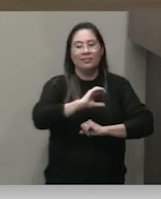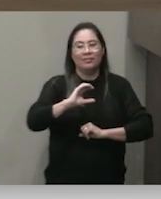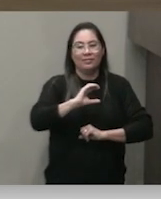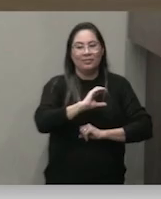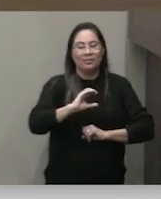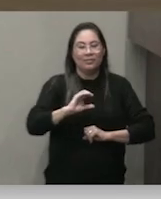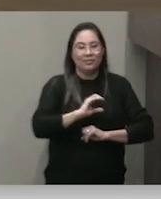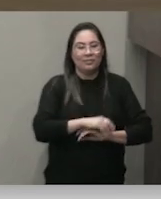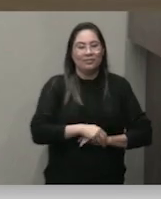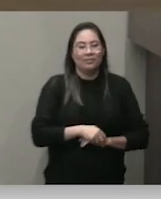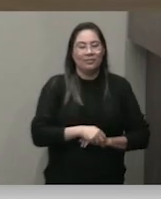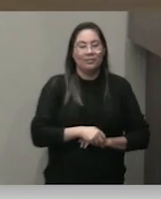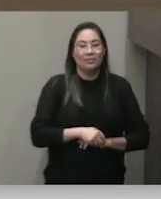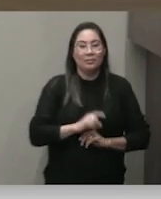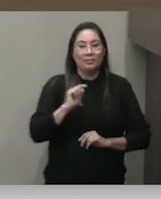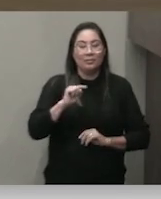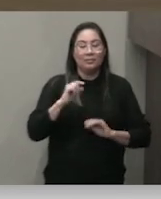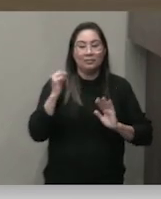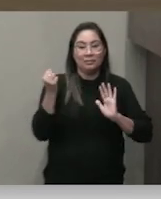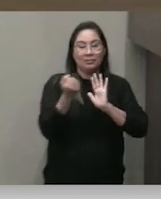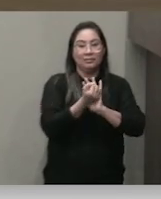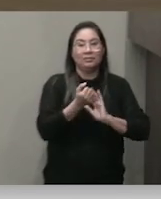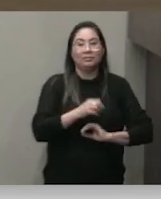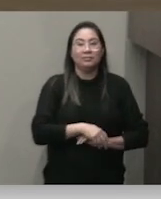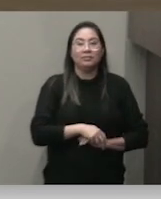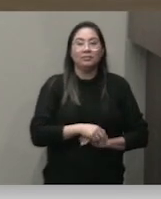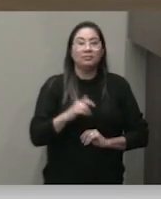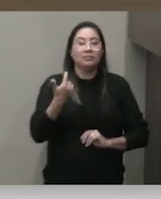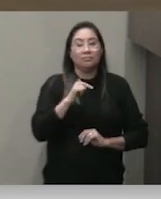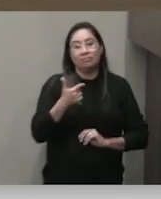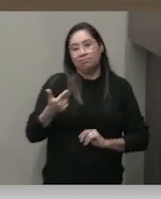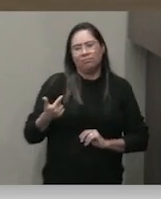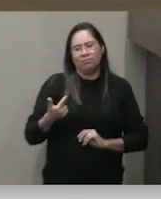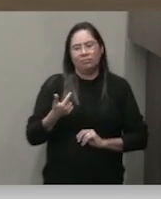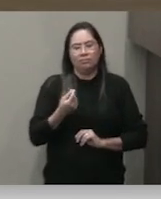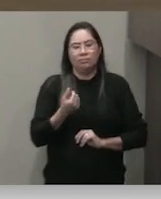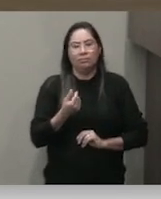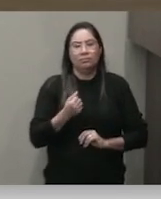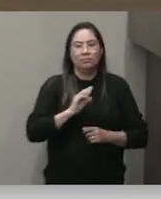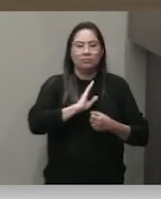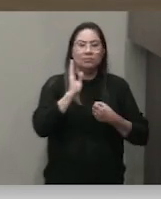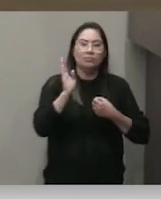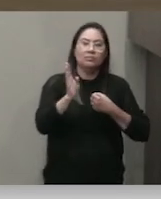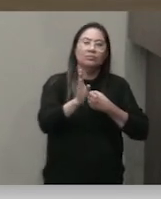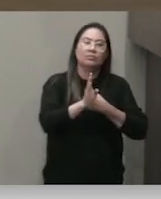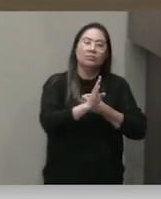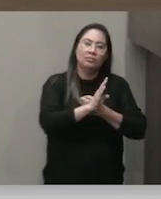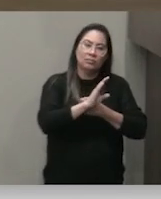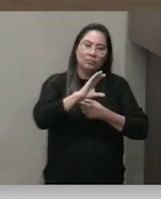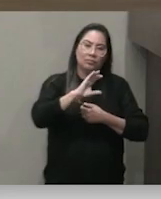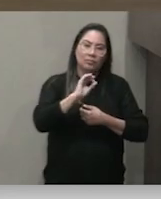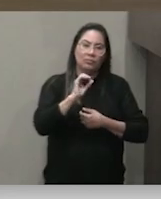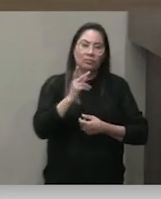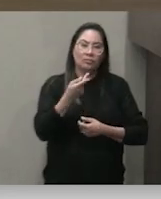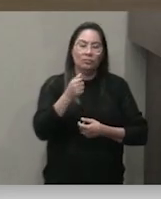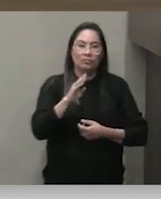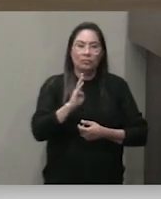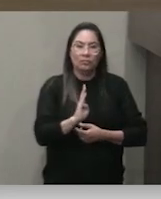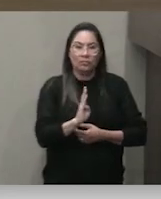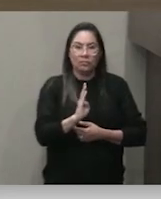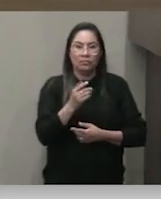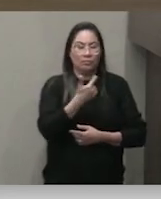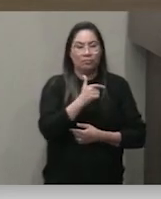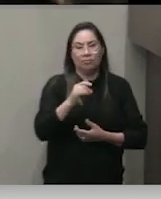né? E aquilo te marcava. Tu não tinha muitas condições, fui criado lá no bairro de Mundo Trem, na Coab, não vinha para o centro toda